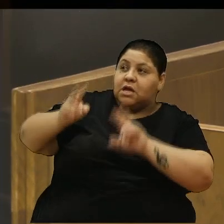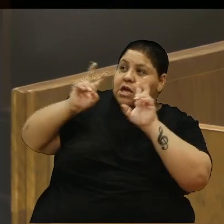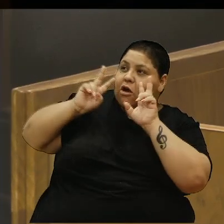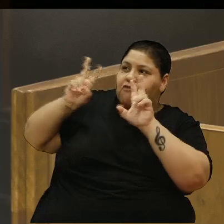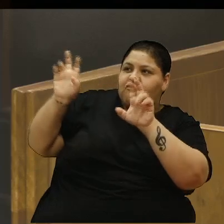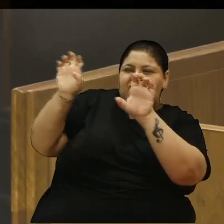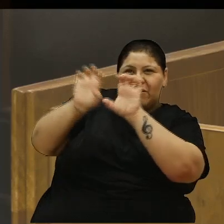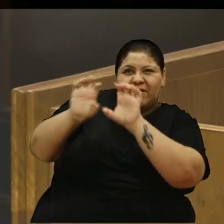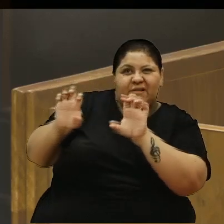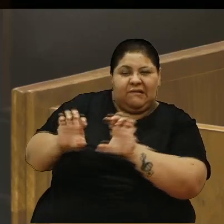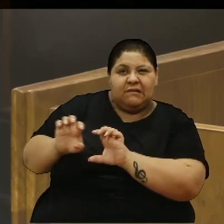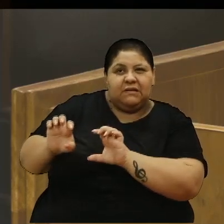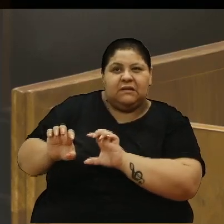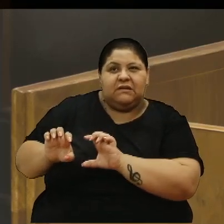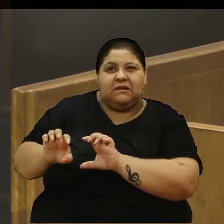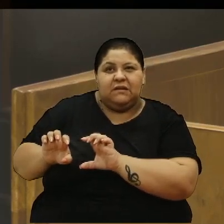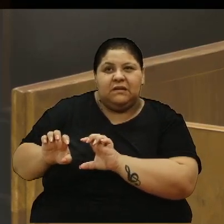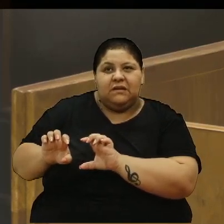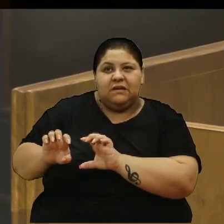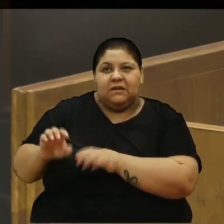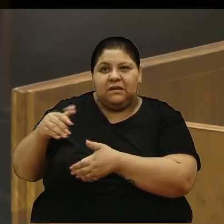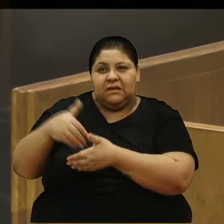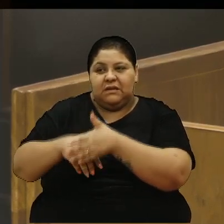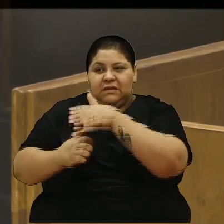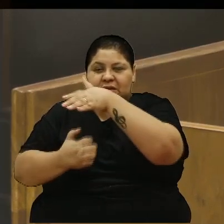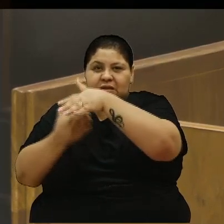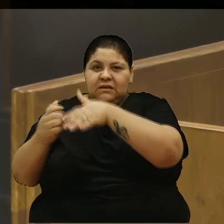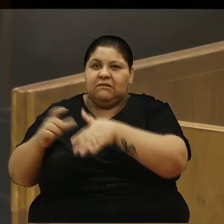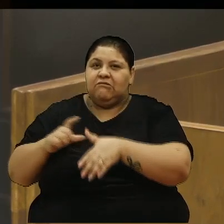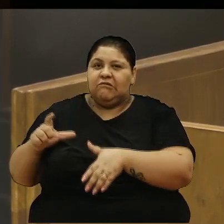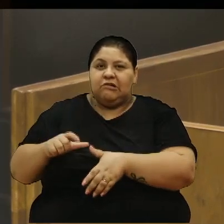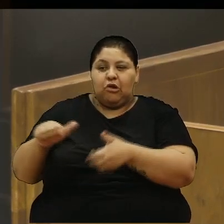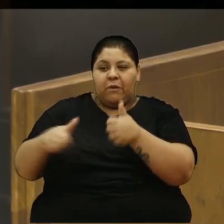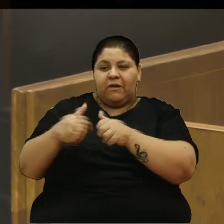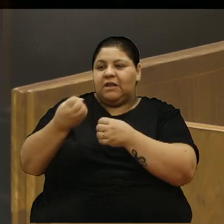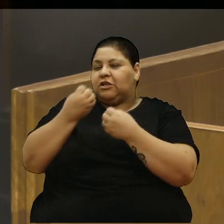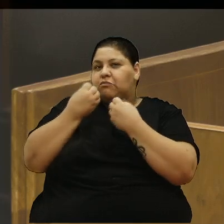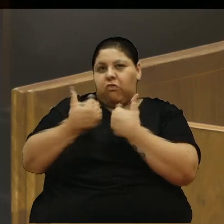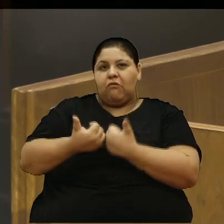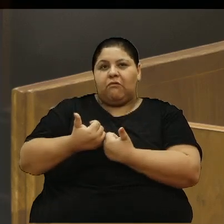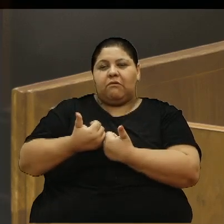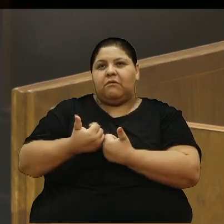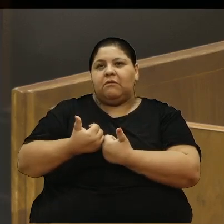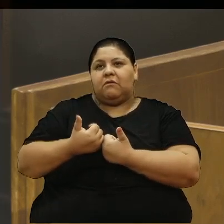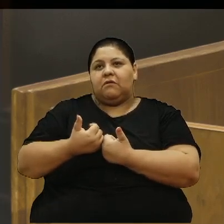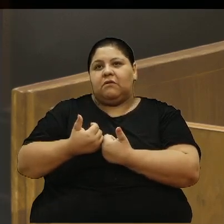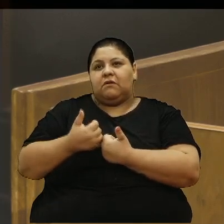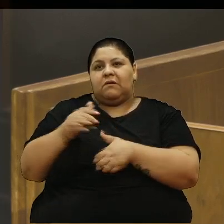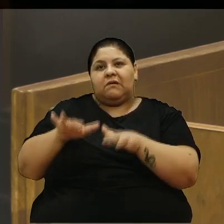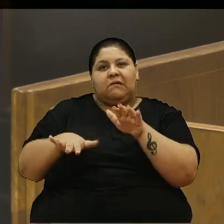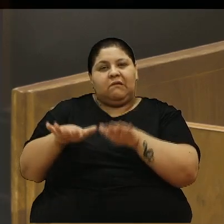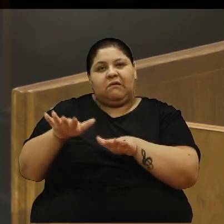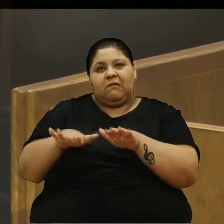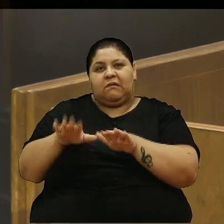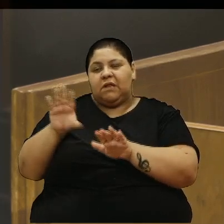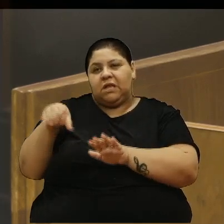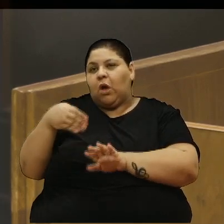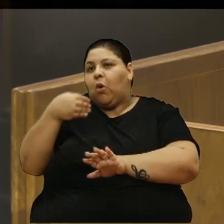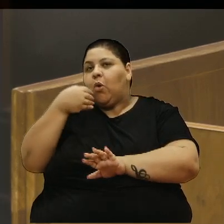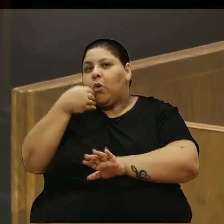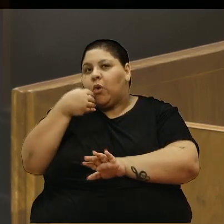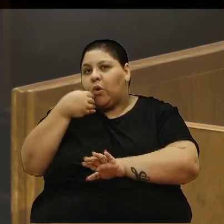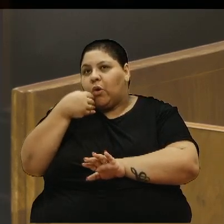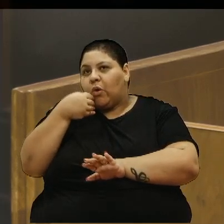dessa lá na cooperativa e tem uma qualidade muito boa. Então, é algo que às vezes a gente não aproveita, que